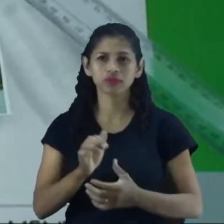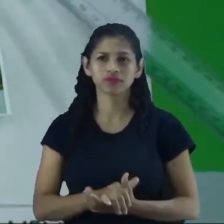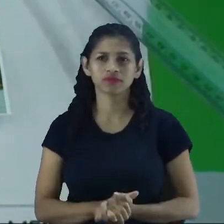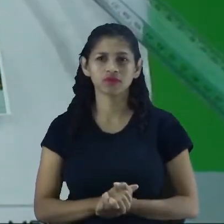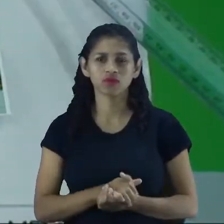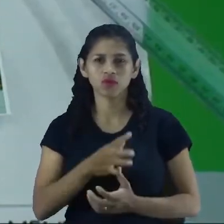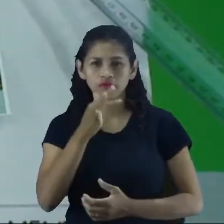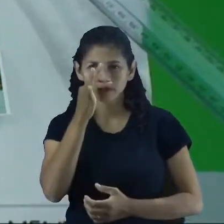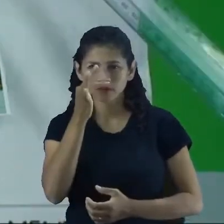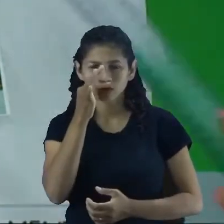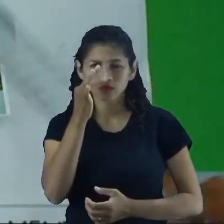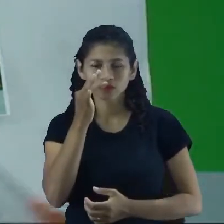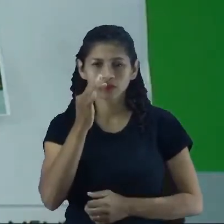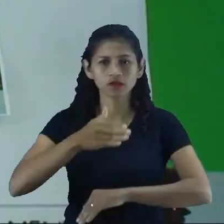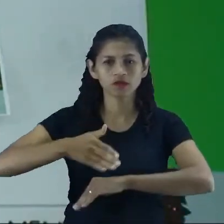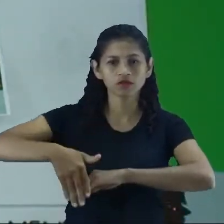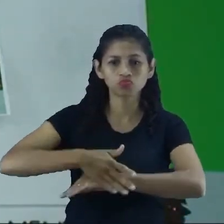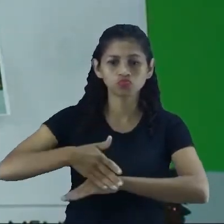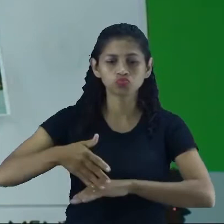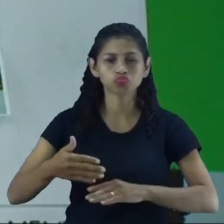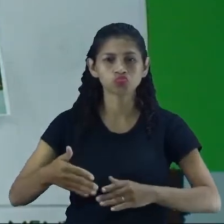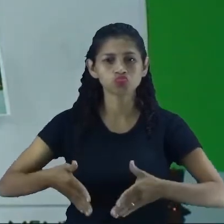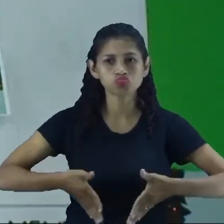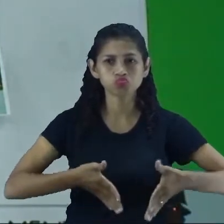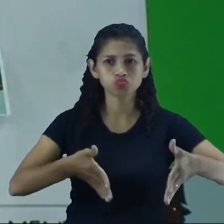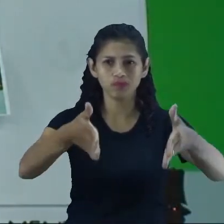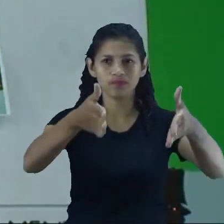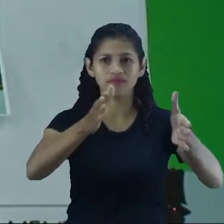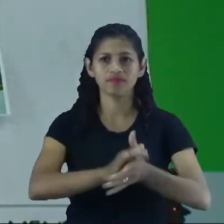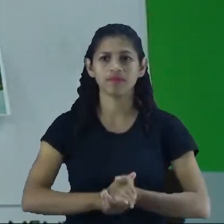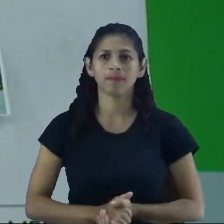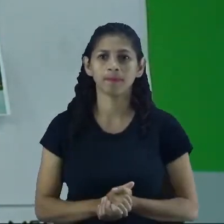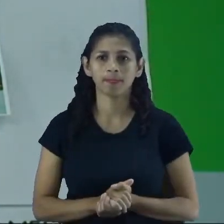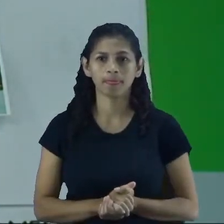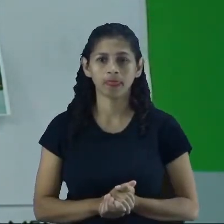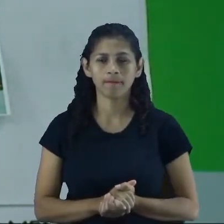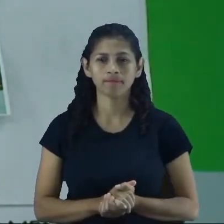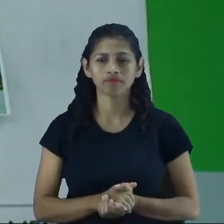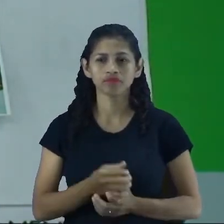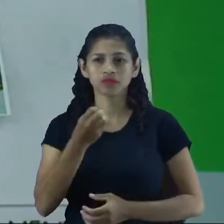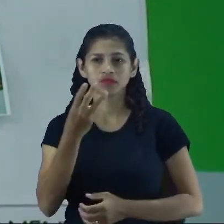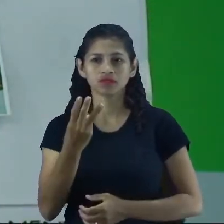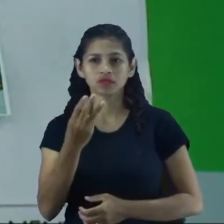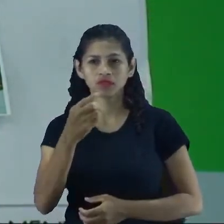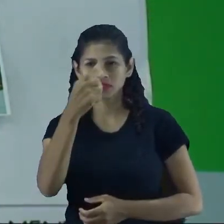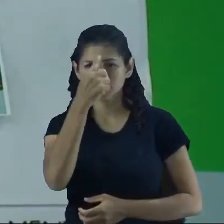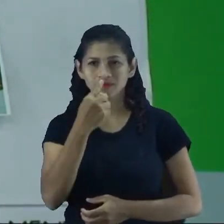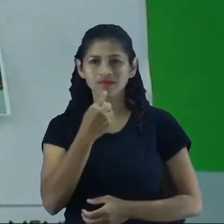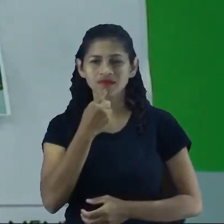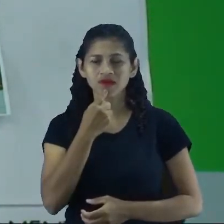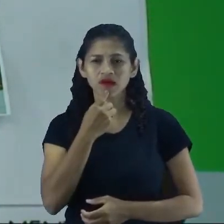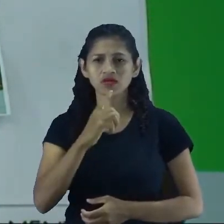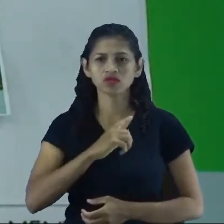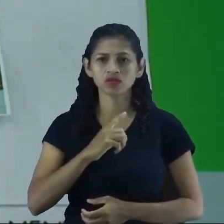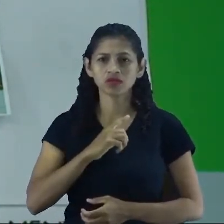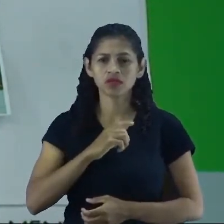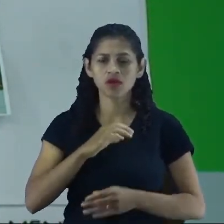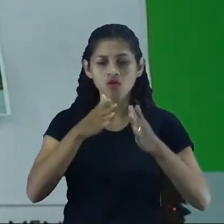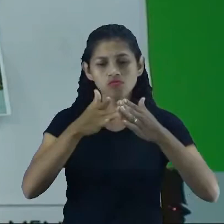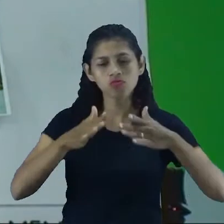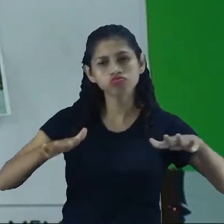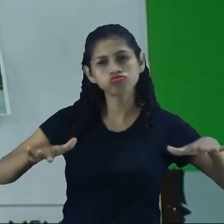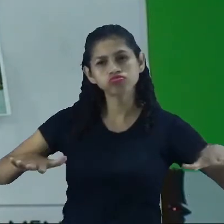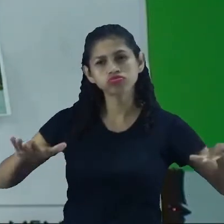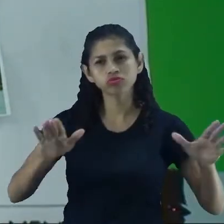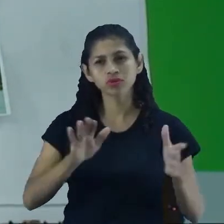nós temos uma estrada. Na imagem 3 nós temos aqui a beira-mar, né? Com alguns coqueiros e aqui